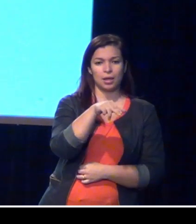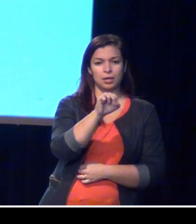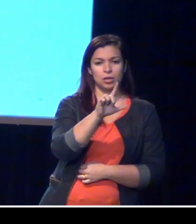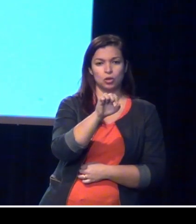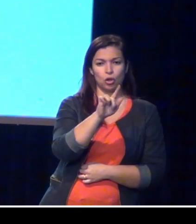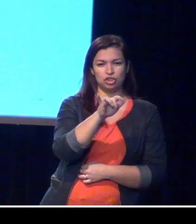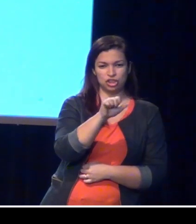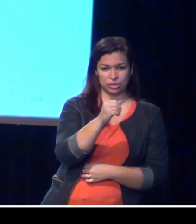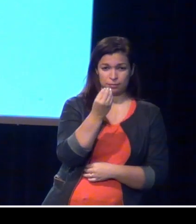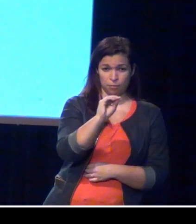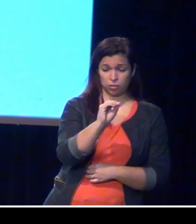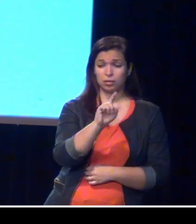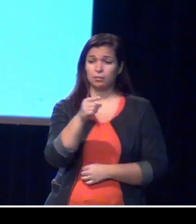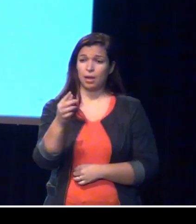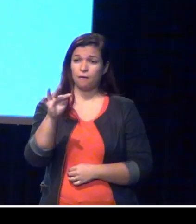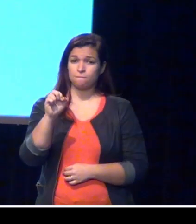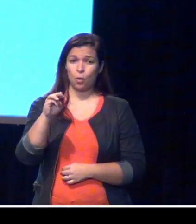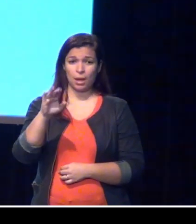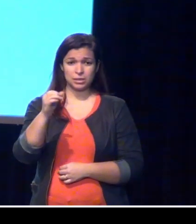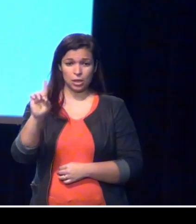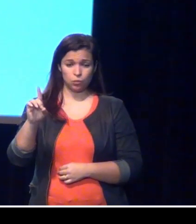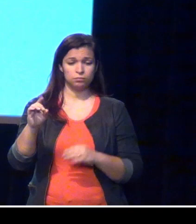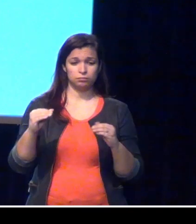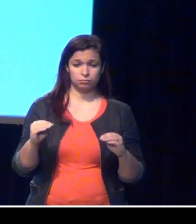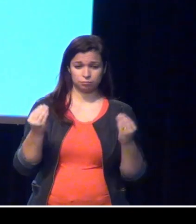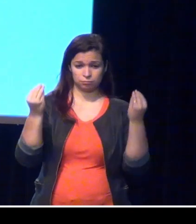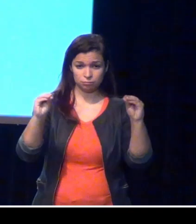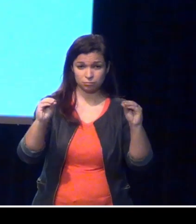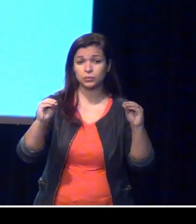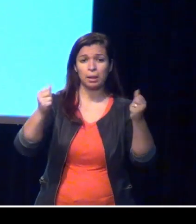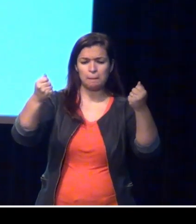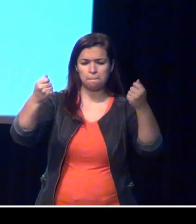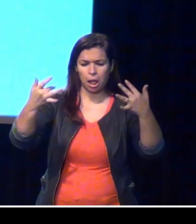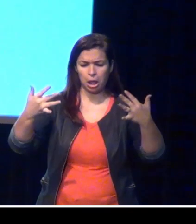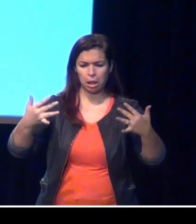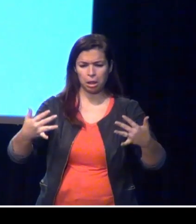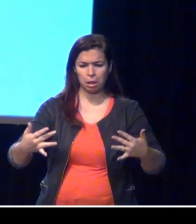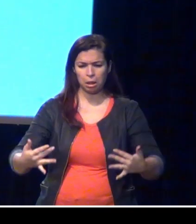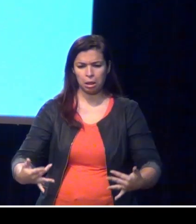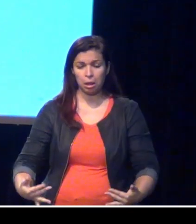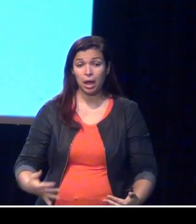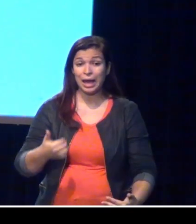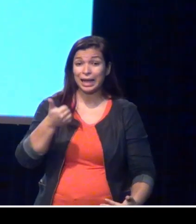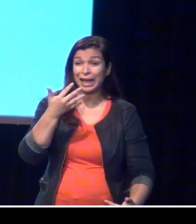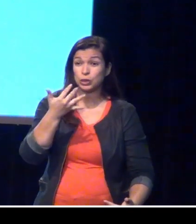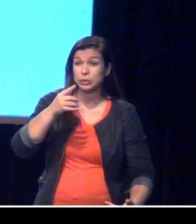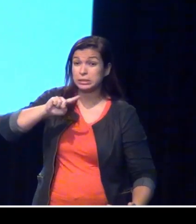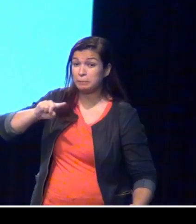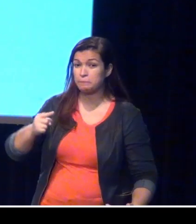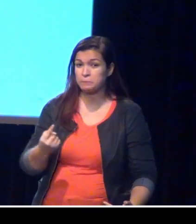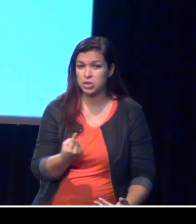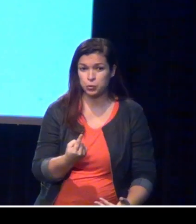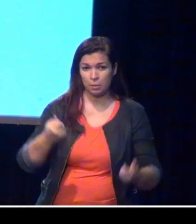educação, a gente encontra mais de 14 mil trabalhos. Ou seja,